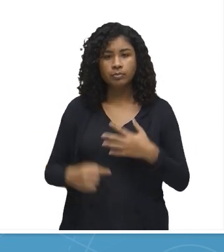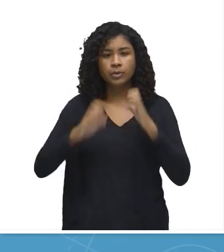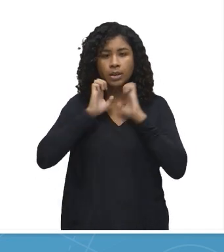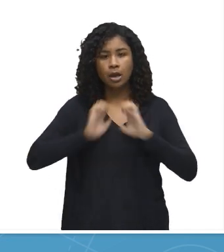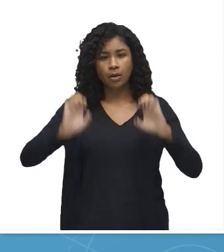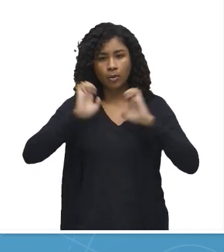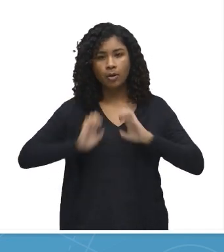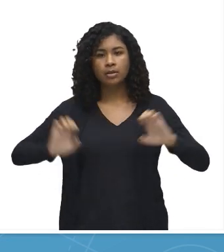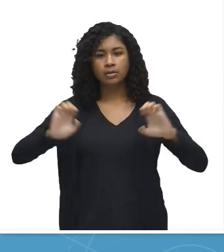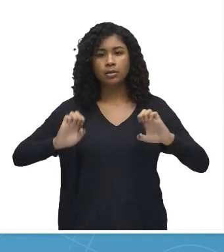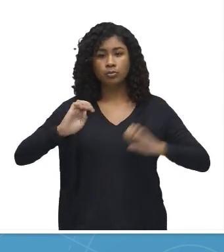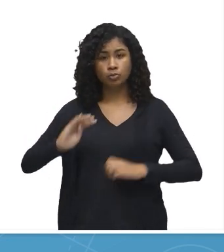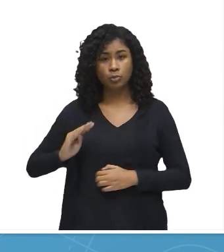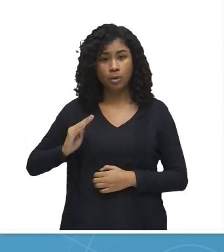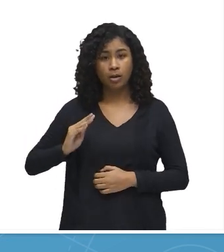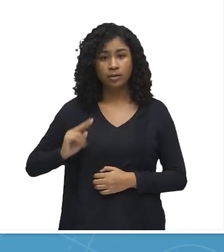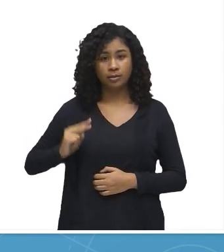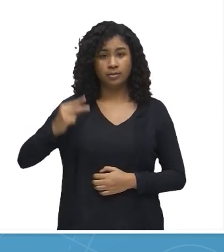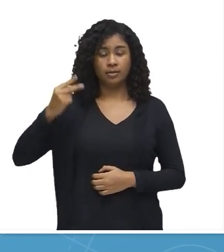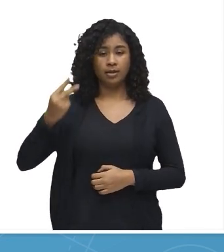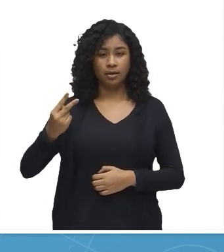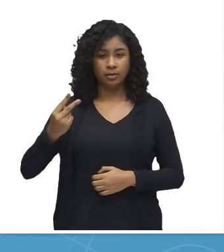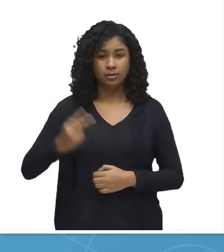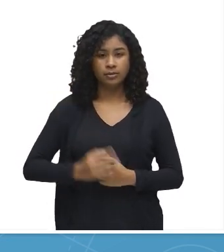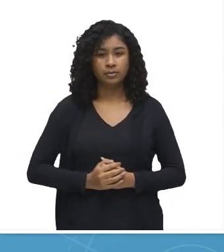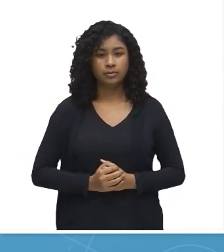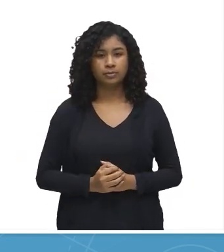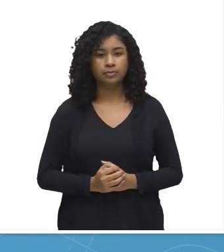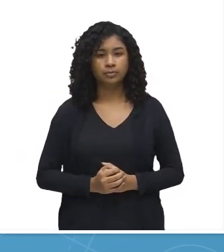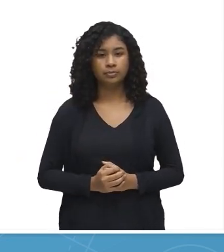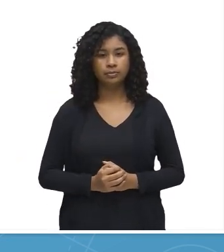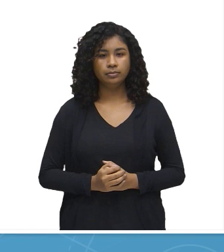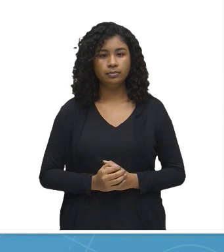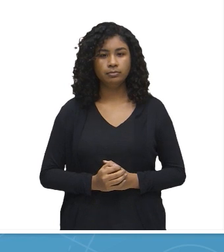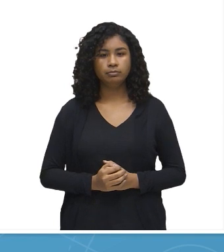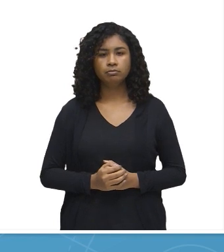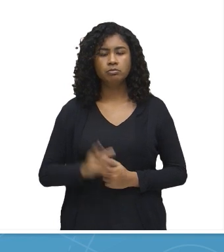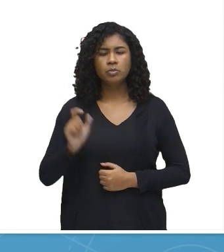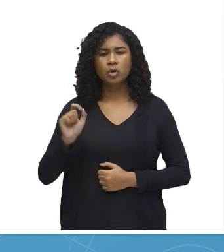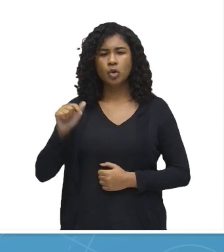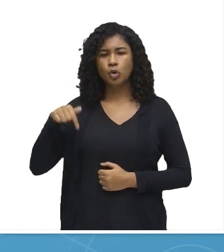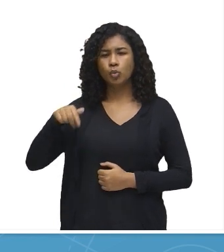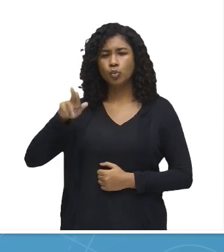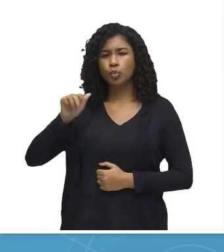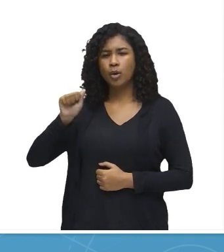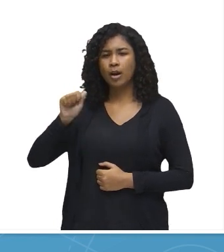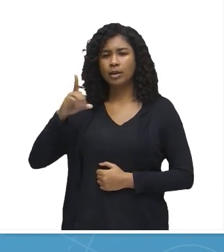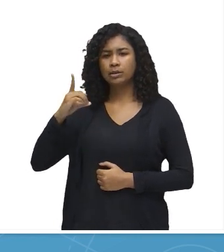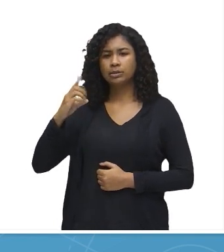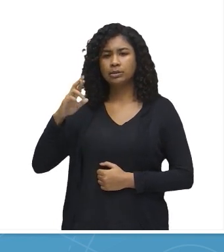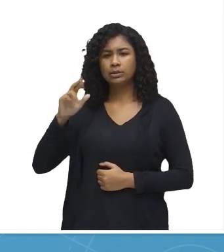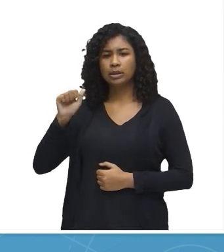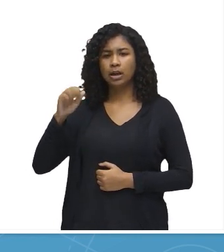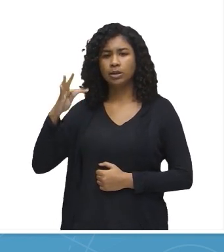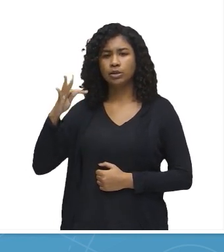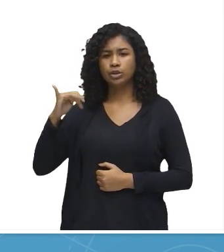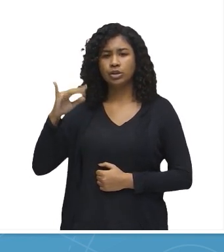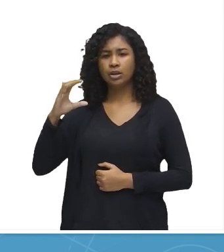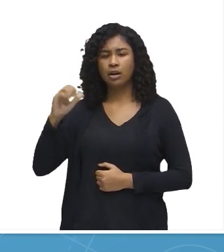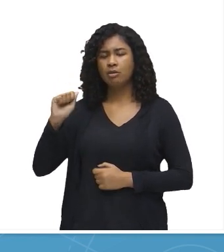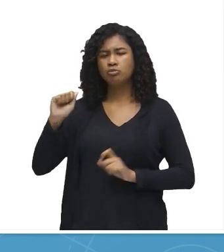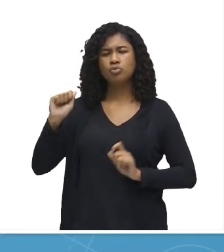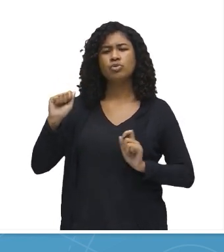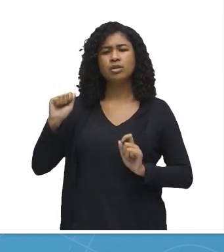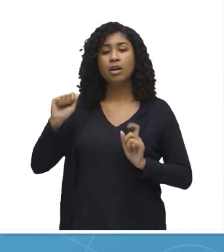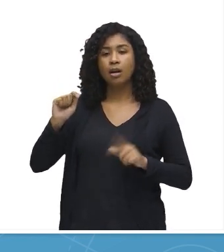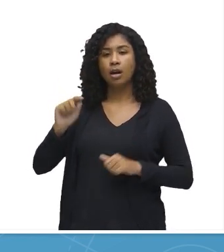equação quadrática. Pessoal, equação quadrática é a mesma coisa que equação do segundo grau, tá? Quando vocês